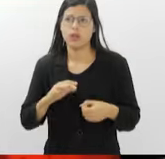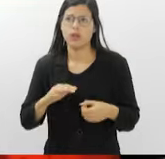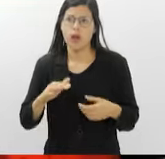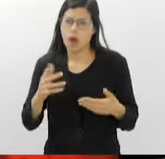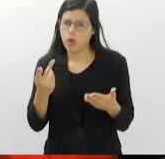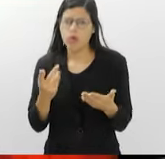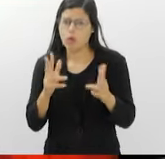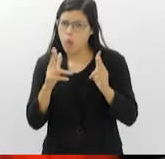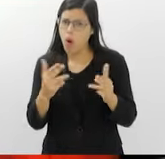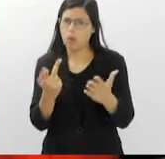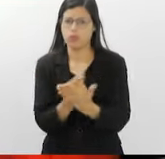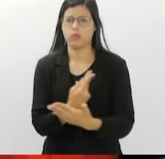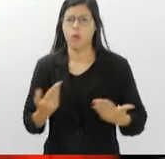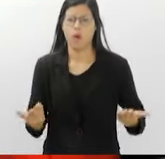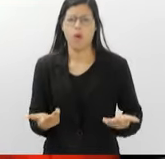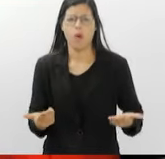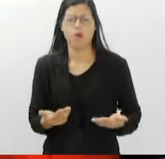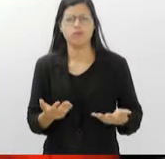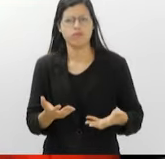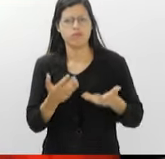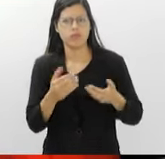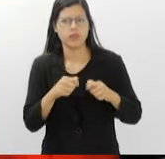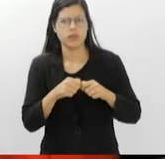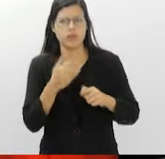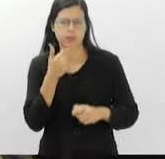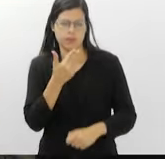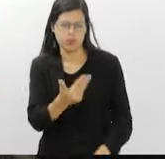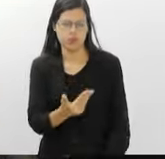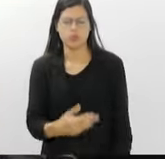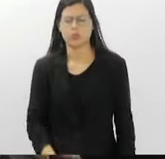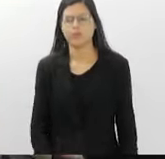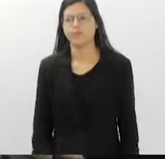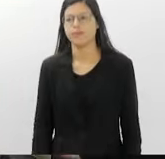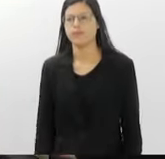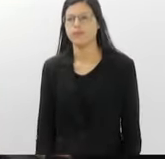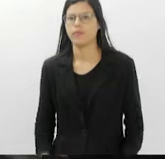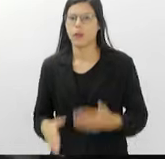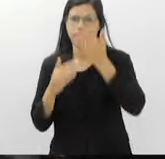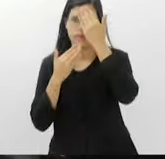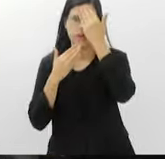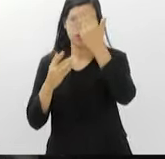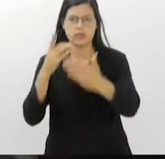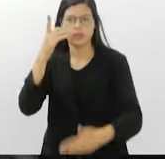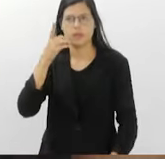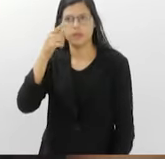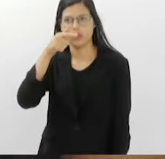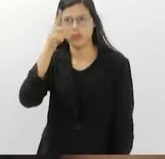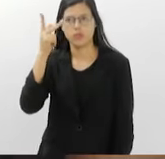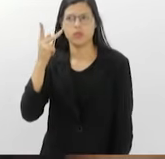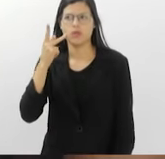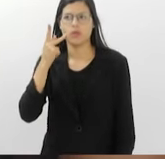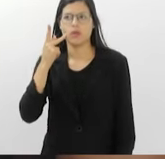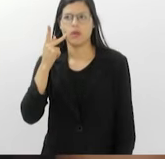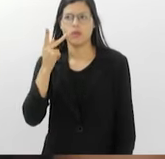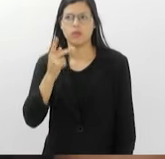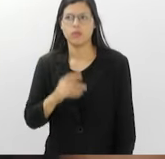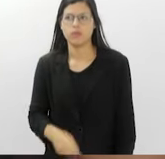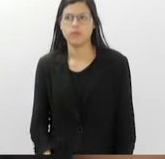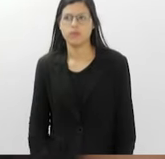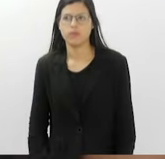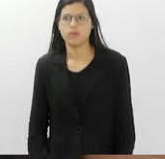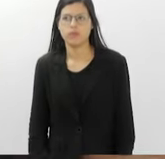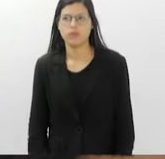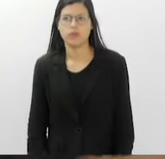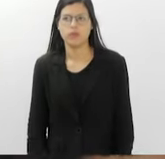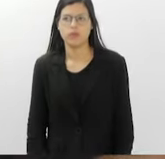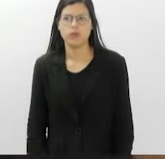momento. Então, queria fazer essa solicitação à Vossa Excelência. Obrigado, deputado Luiz Paulo. Eu realmente já chamaria e ia